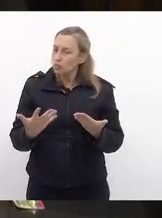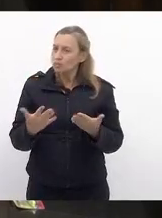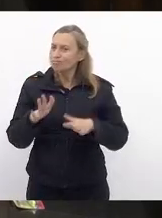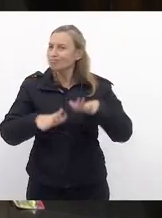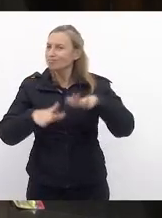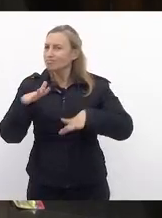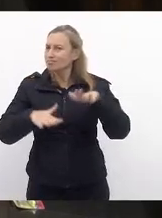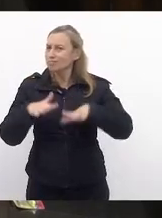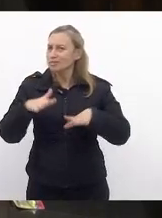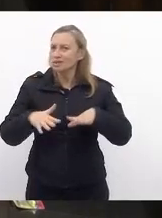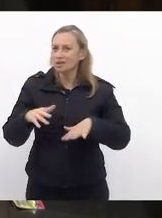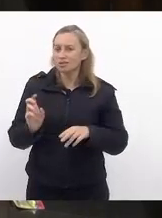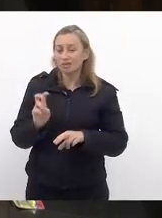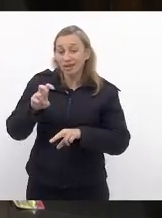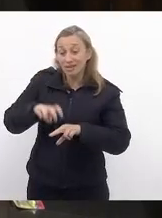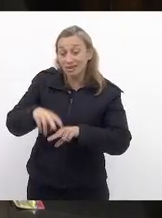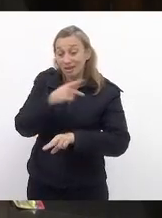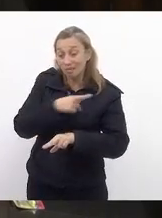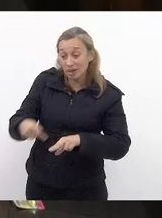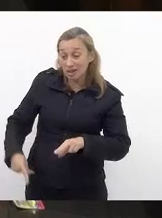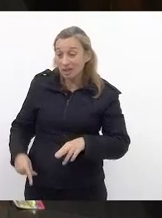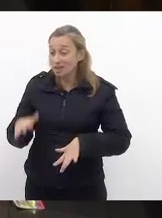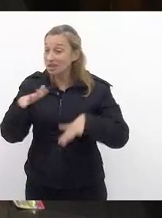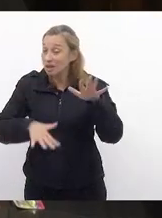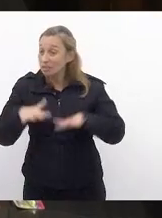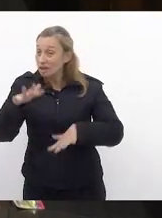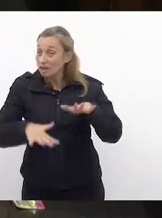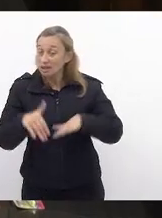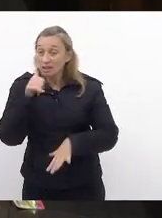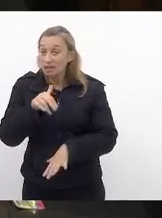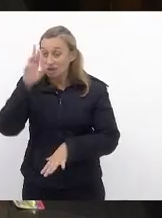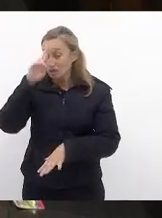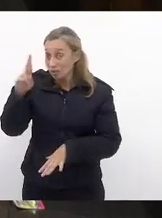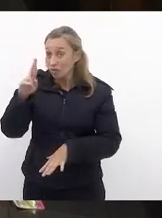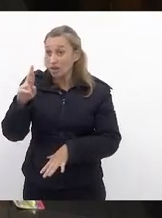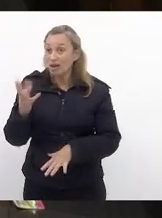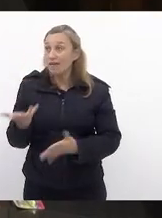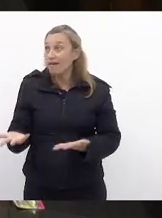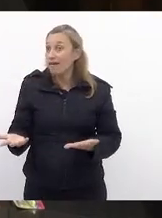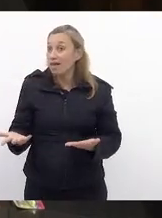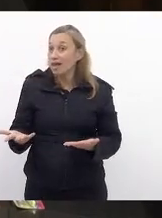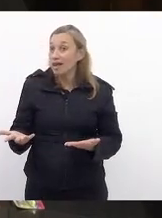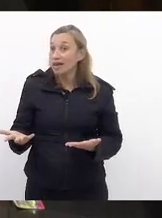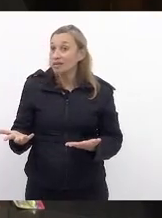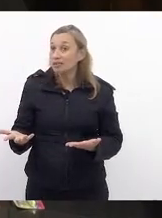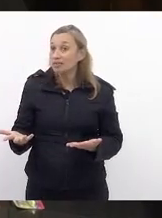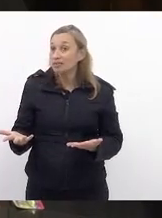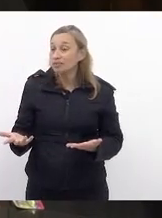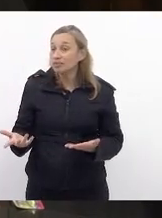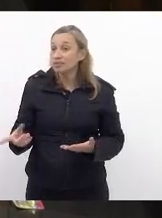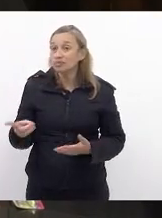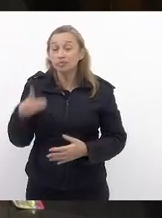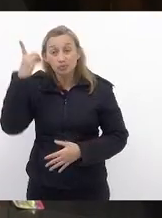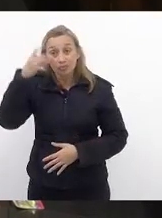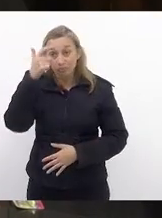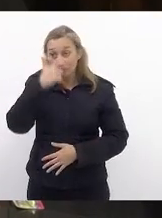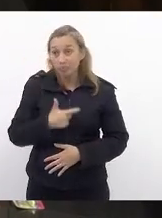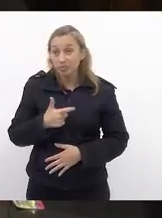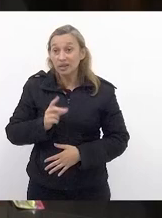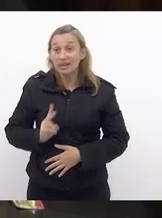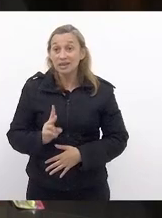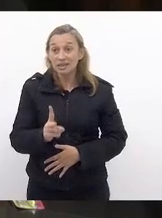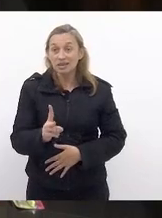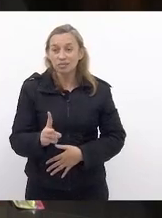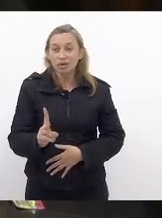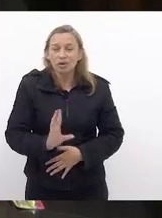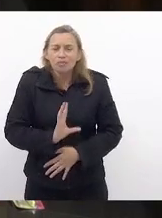independente da senhora está sentada à presidência independente da senhora está como Deputado a senhora vai ser